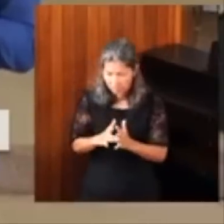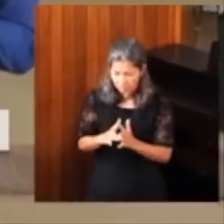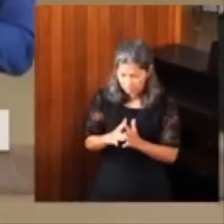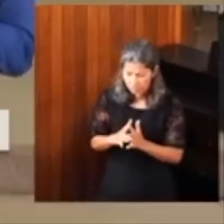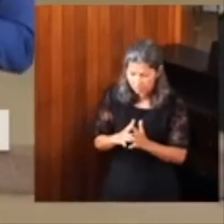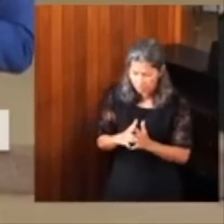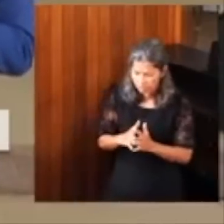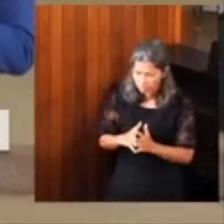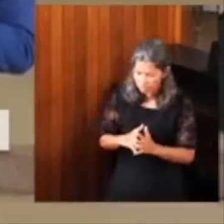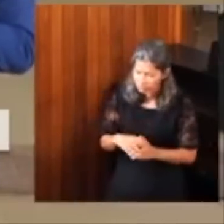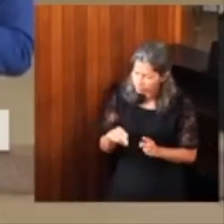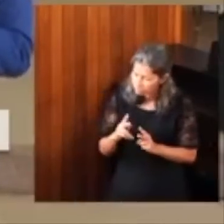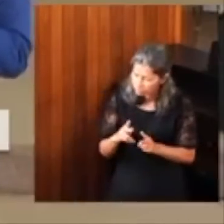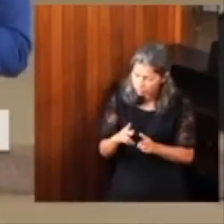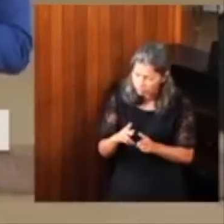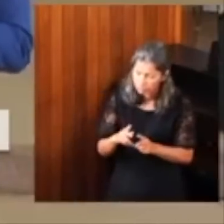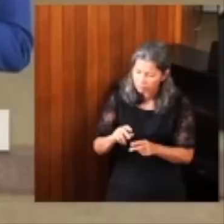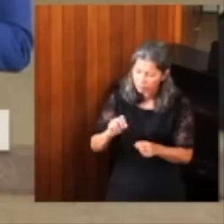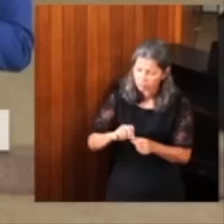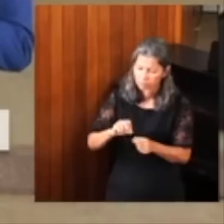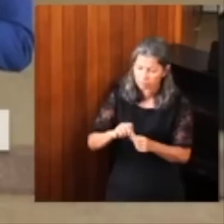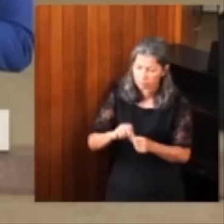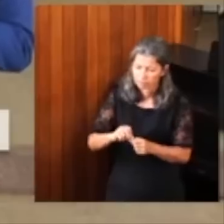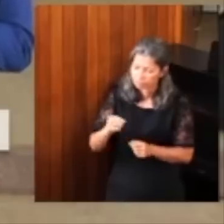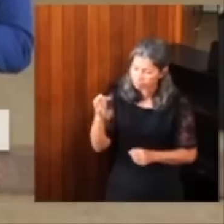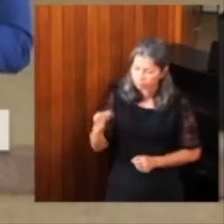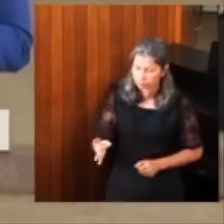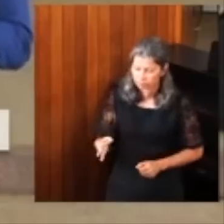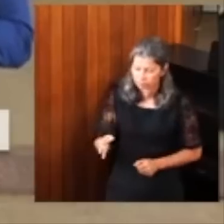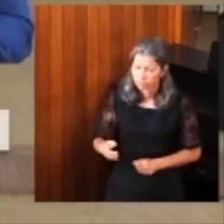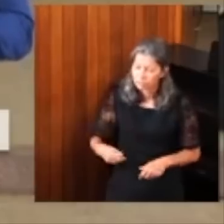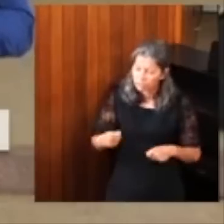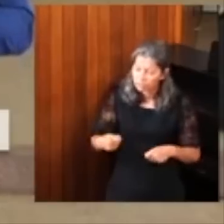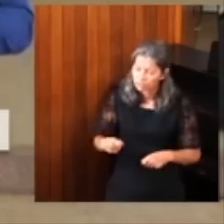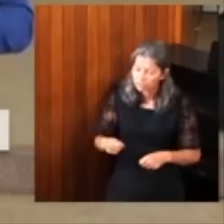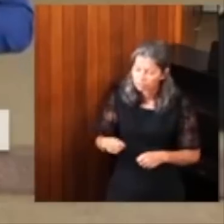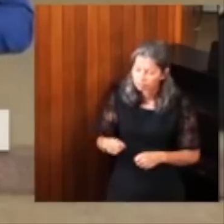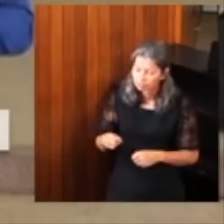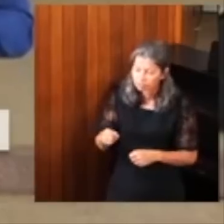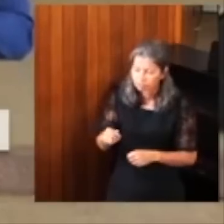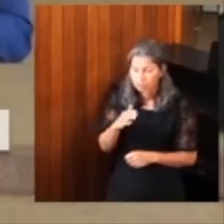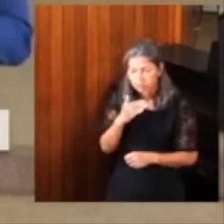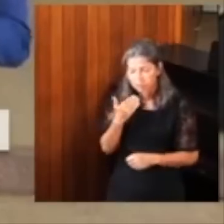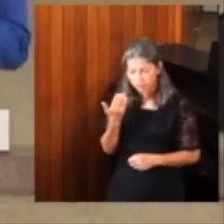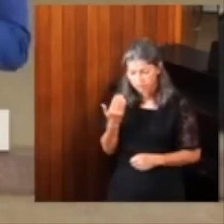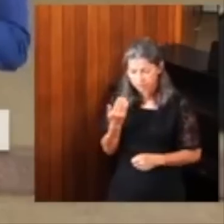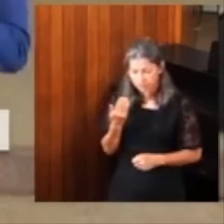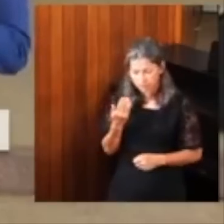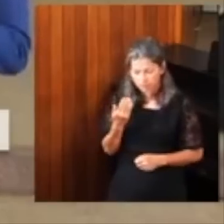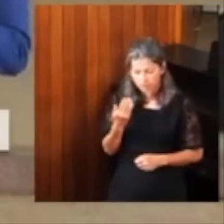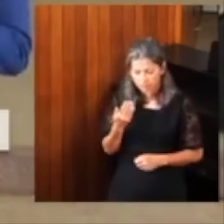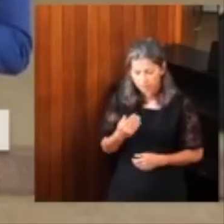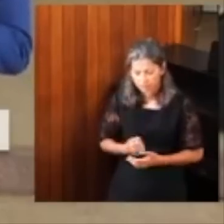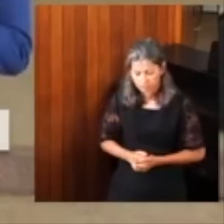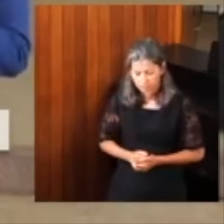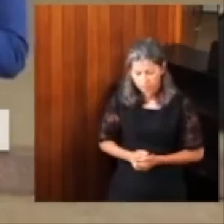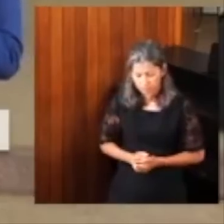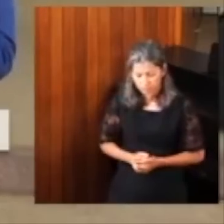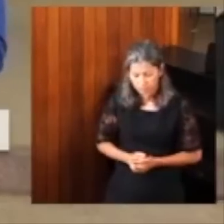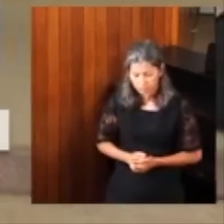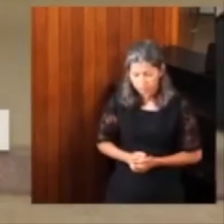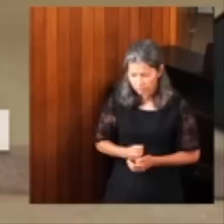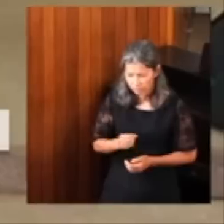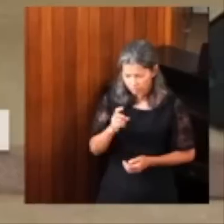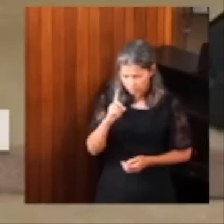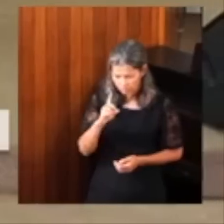de plenitude dos tempos. Ele tinha que morrer. Naquela data profética. Daniel, mesmo o livro Daniel, que levou ao